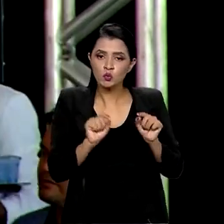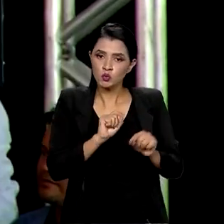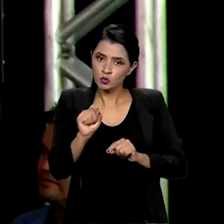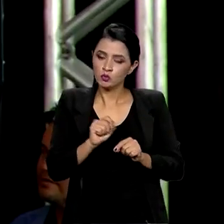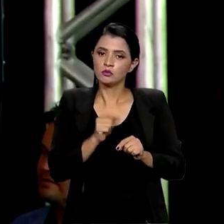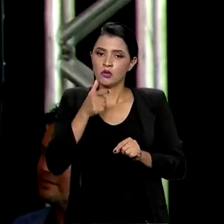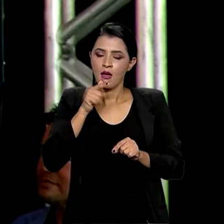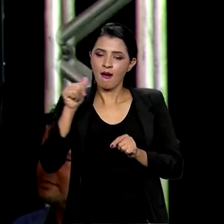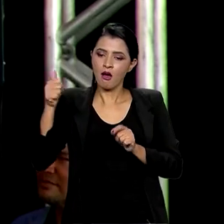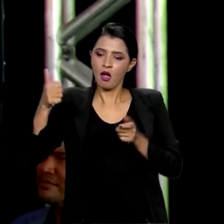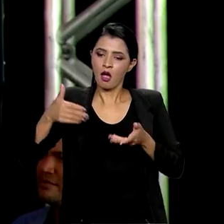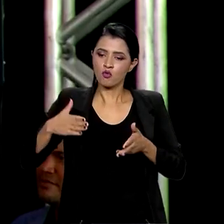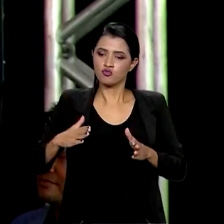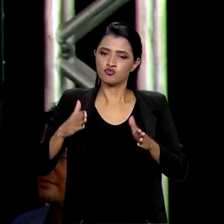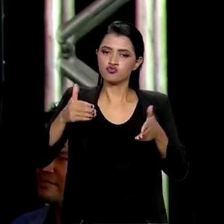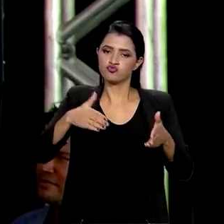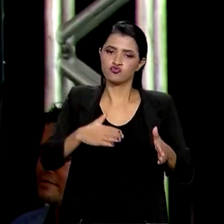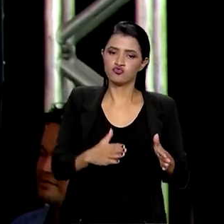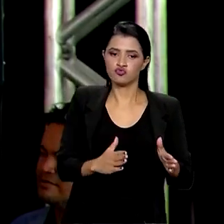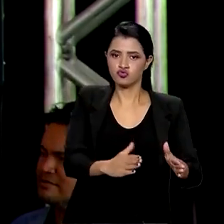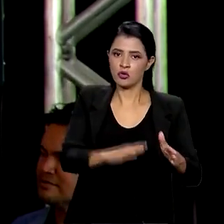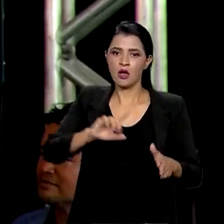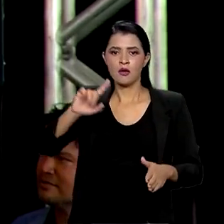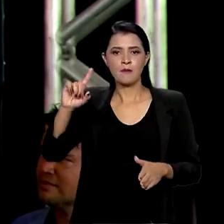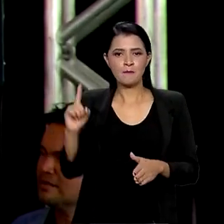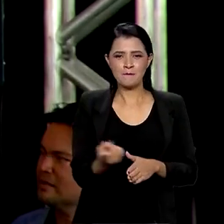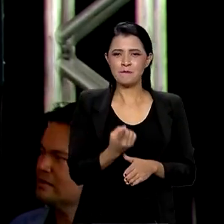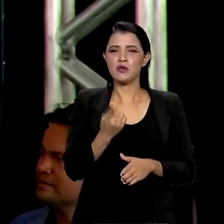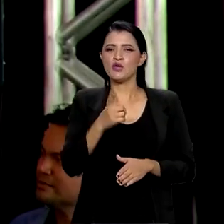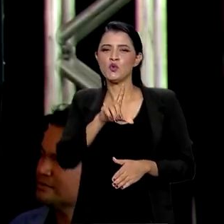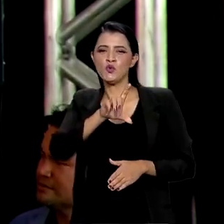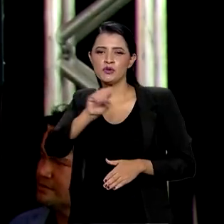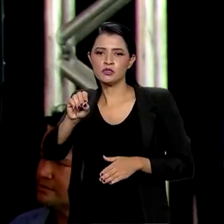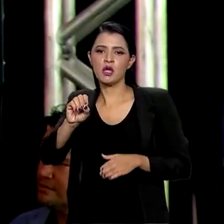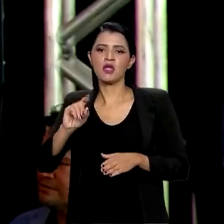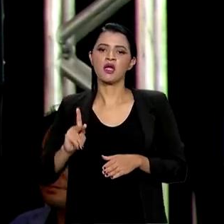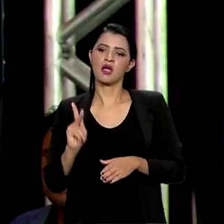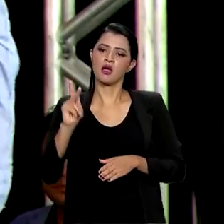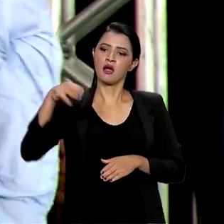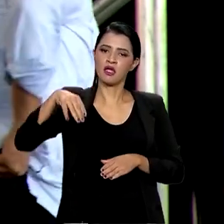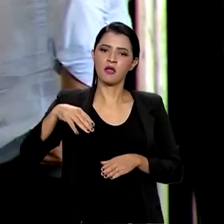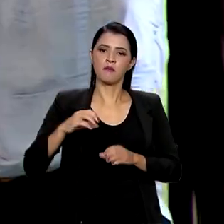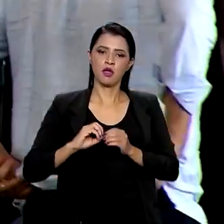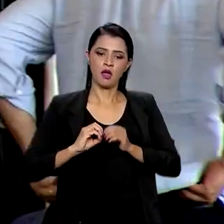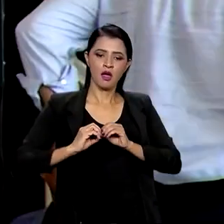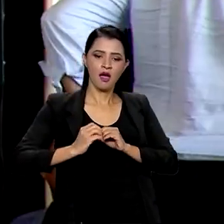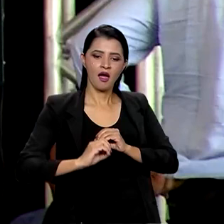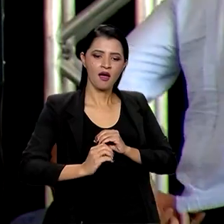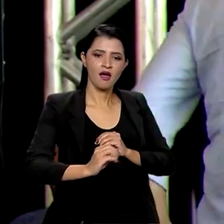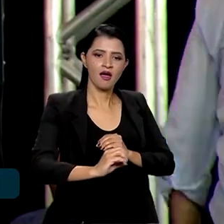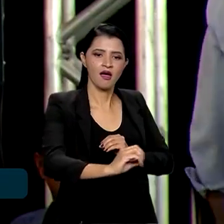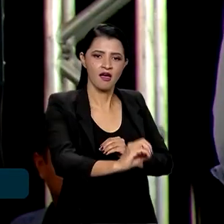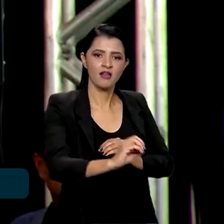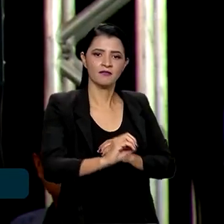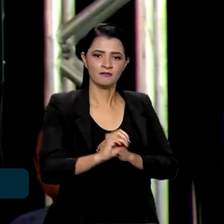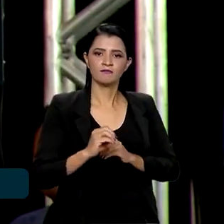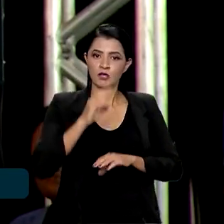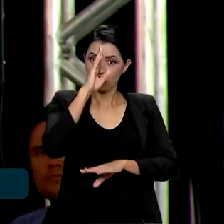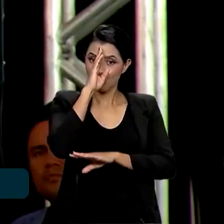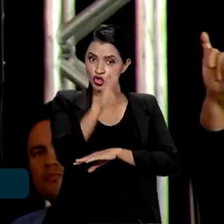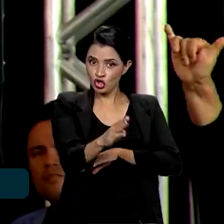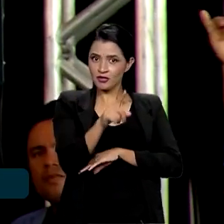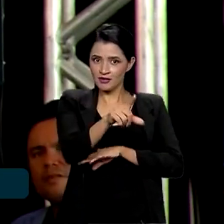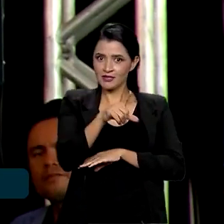deságua boa parte dos 1.100 quilômetros de cabos de fibra ótica que correm em direção